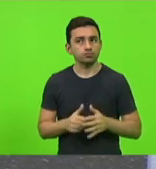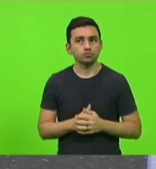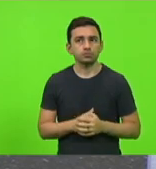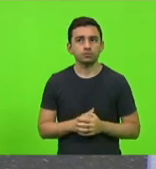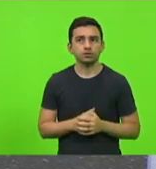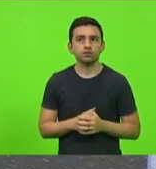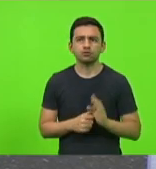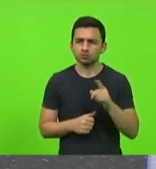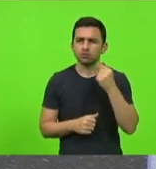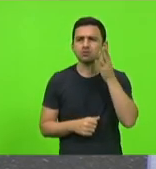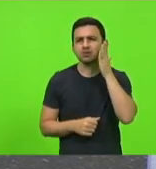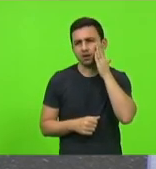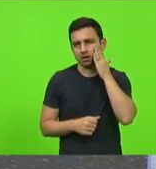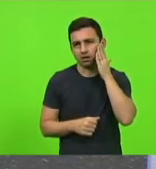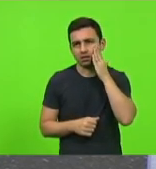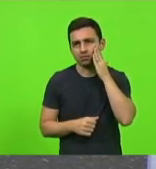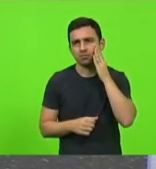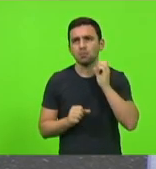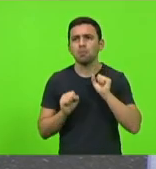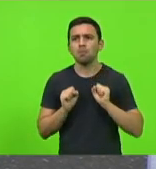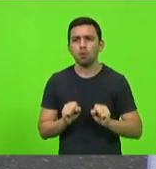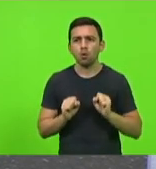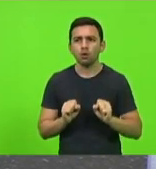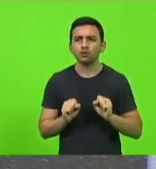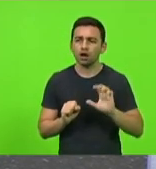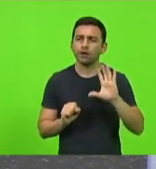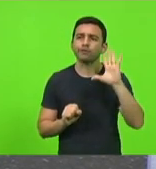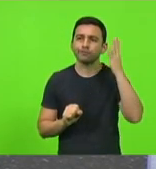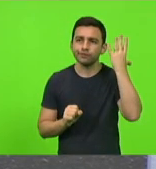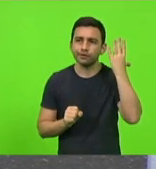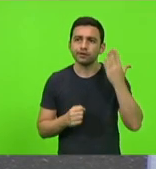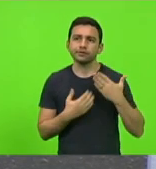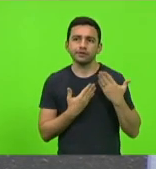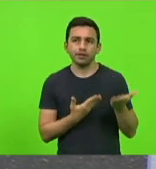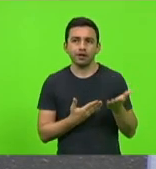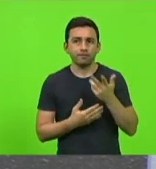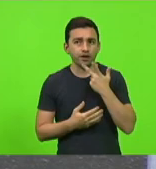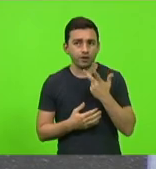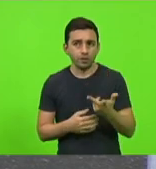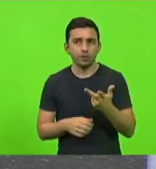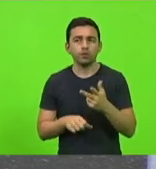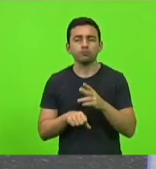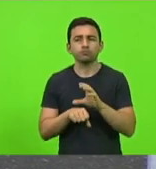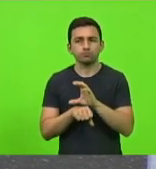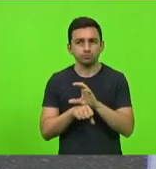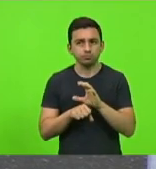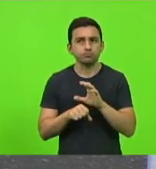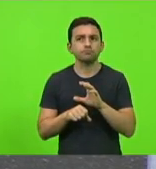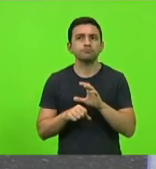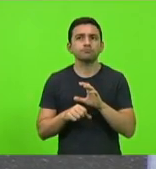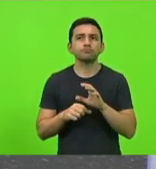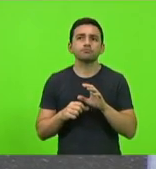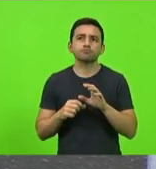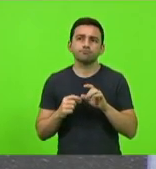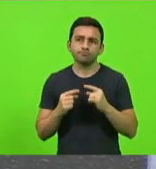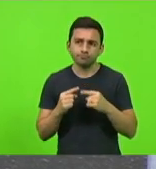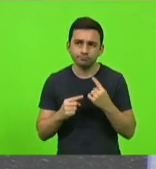nós sabíamos que, eventualmente, poderia ser suscitada a questão do vício de iniciativa ou de